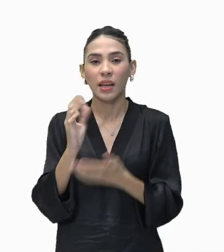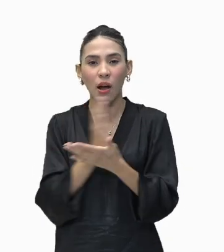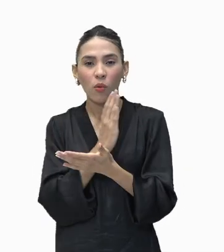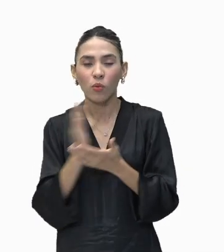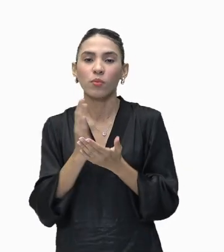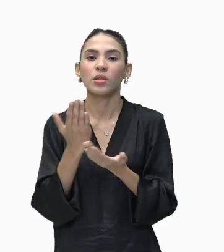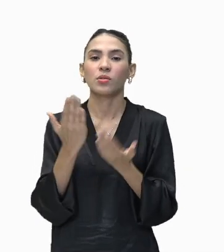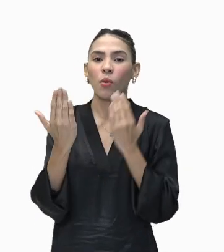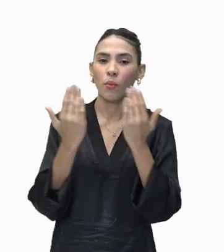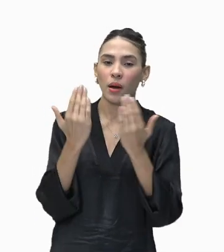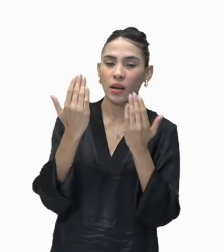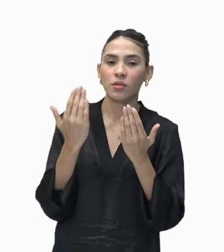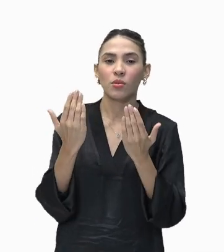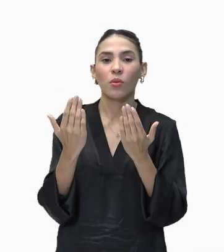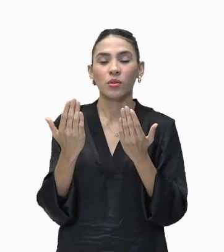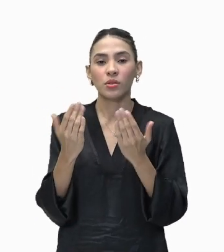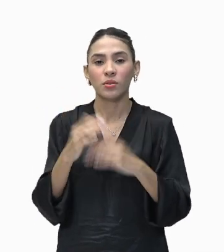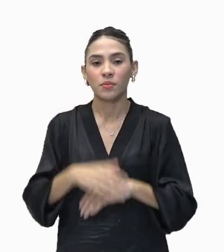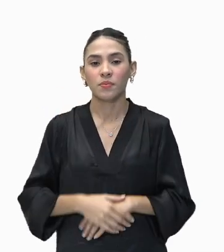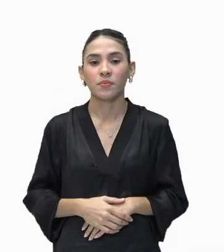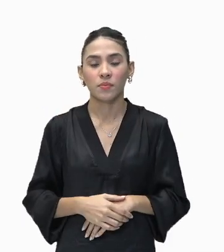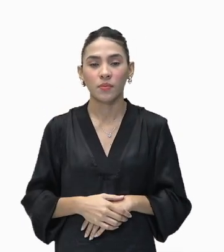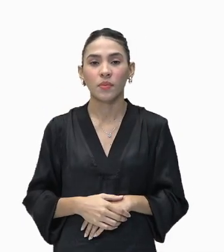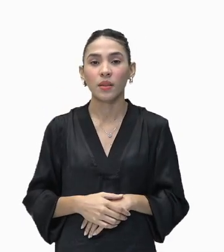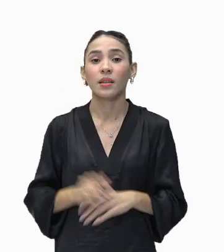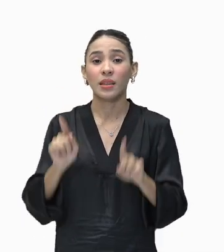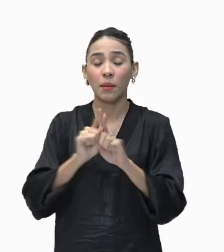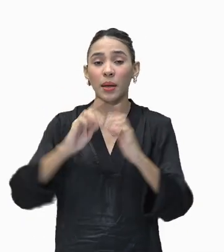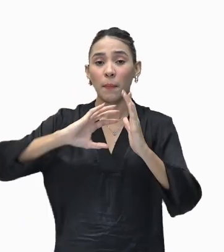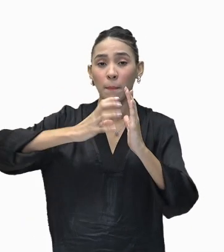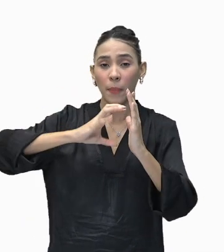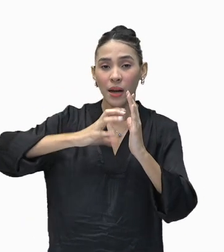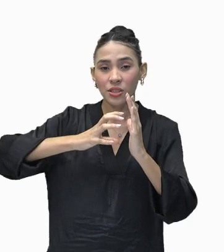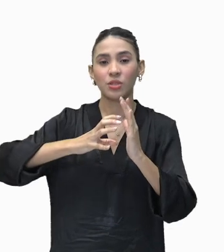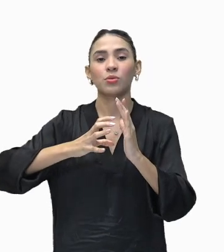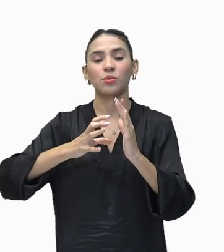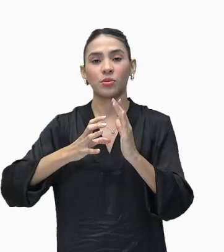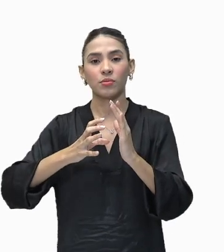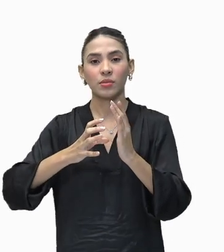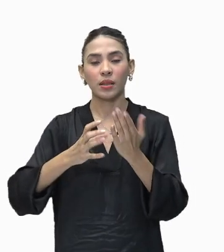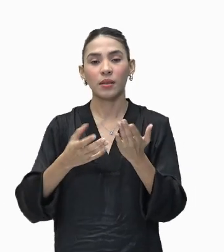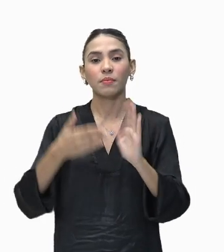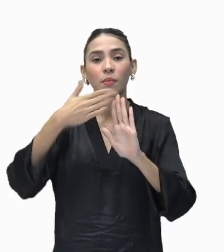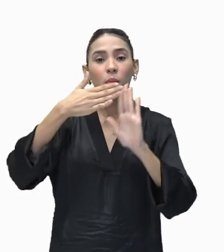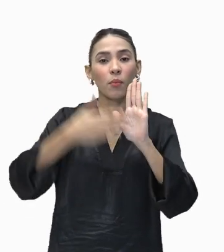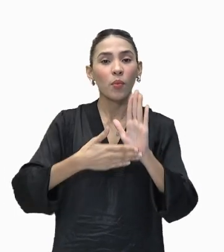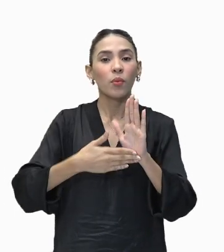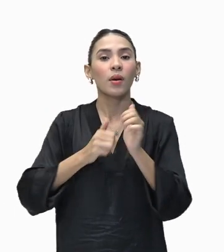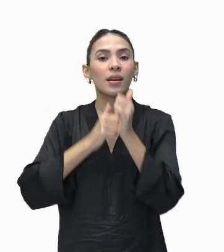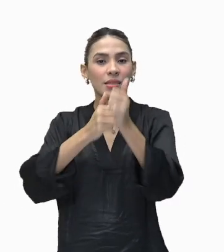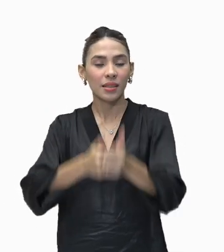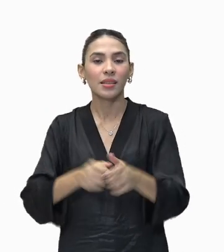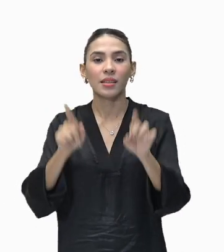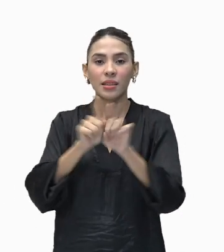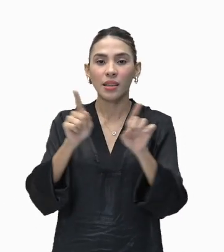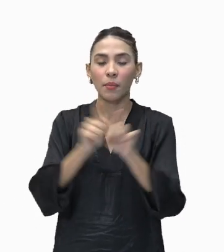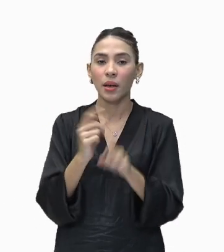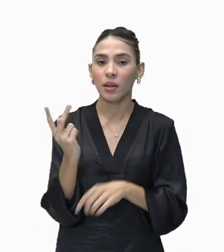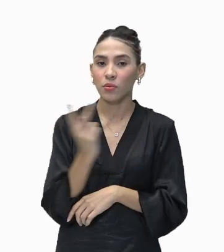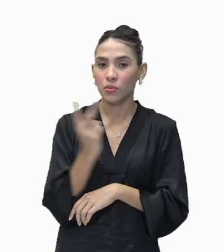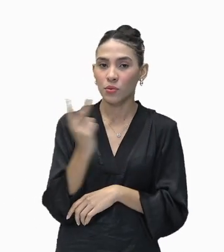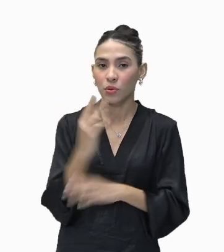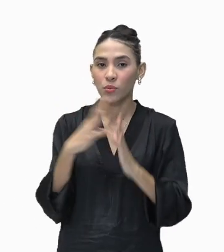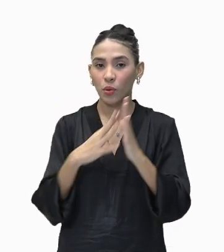projeções também desses regimes, tá? De alguns partidos que se propunham a seguir também essa